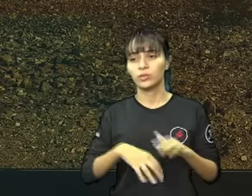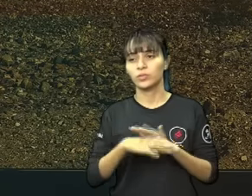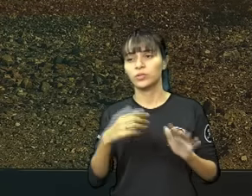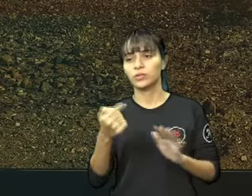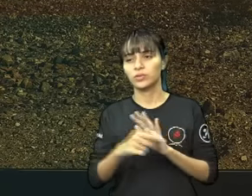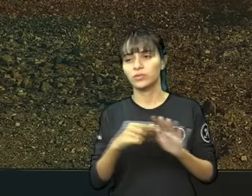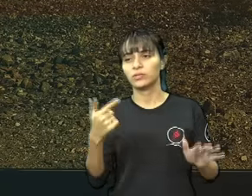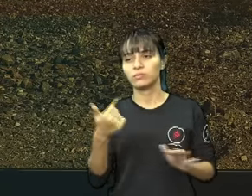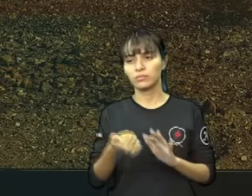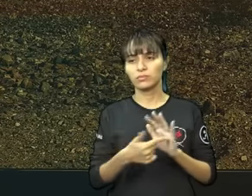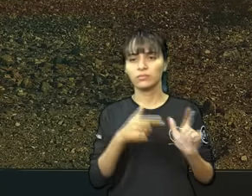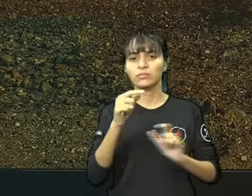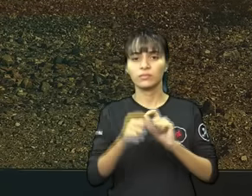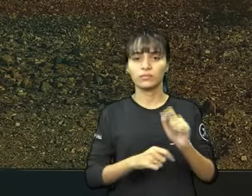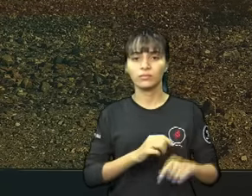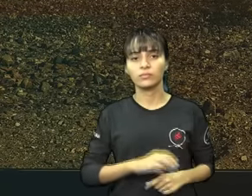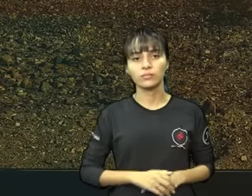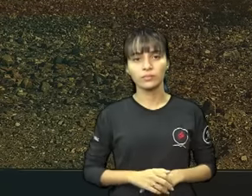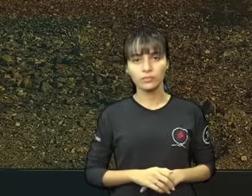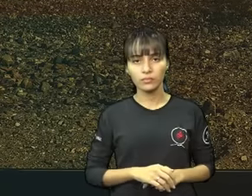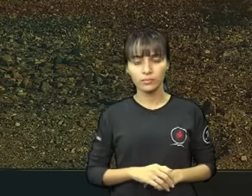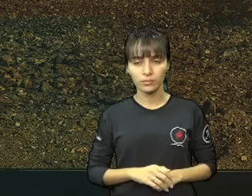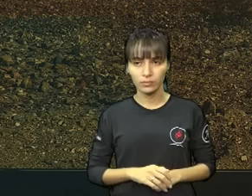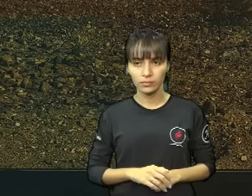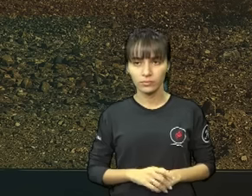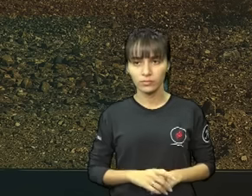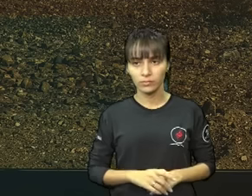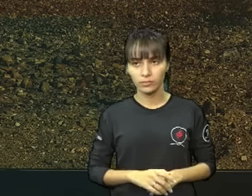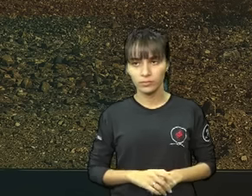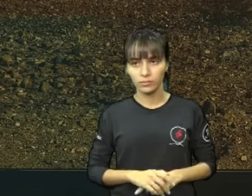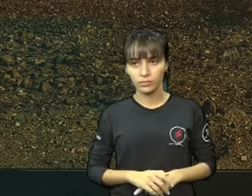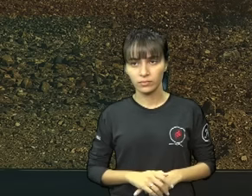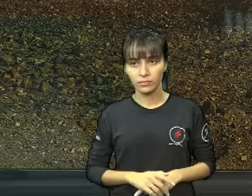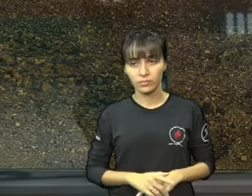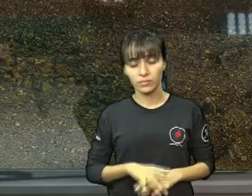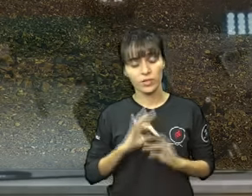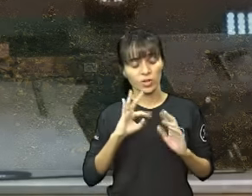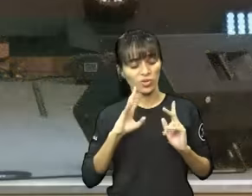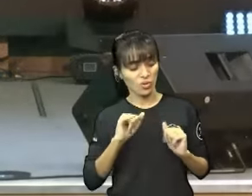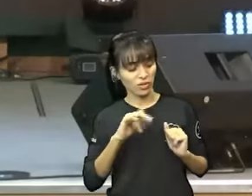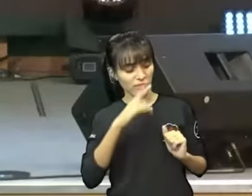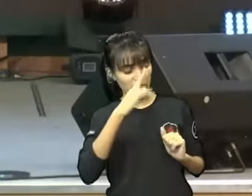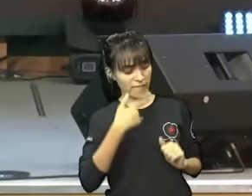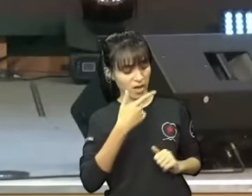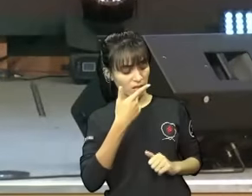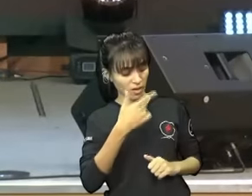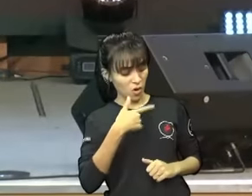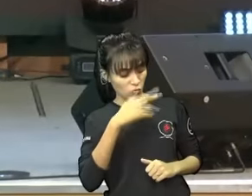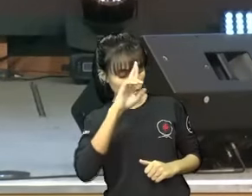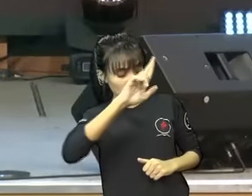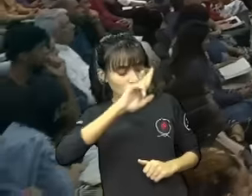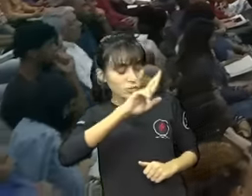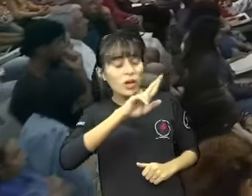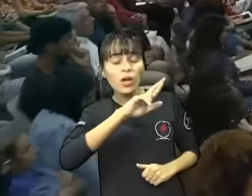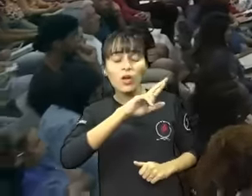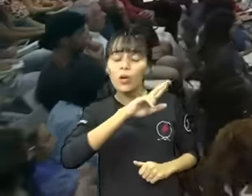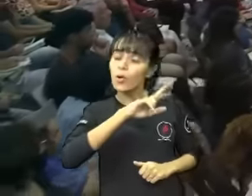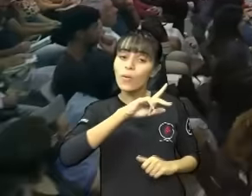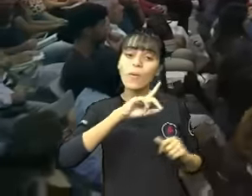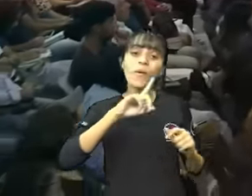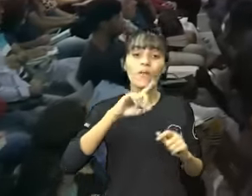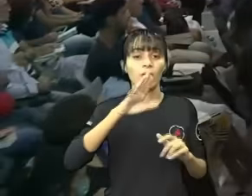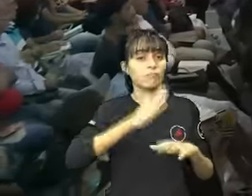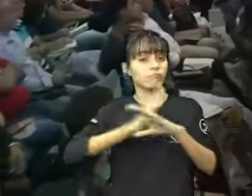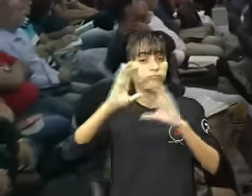7:21 this e nem todo aquele que me diz senhor senhor entrará no reino dos céus mas aquele que faz a vontade de